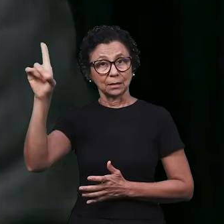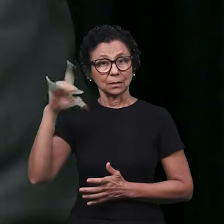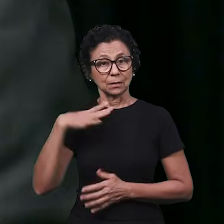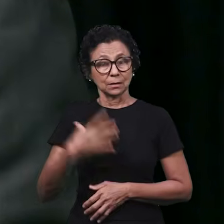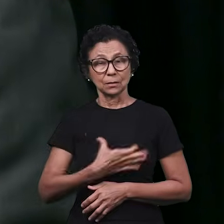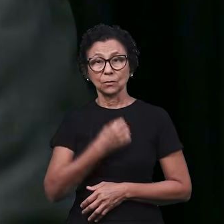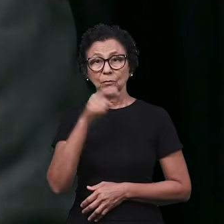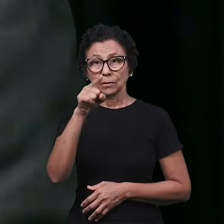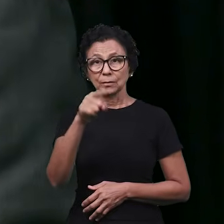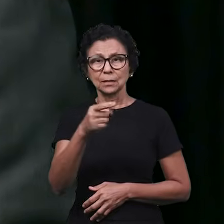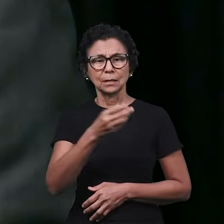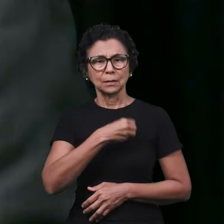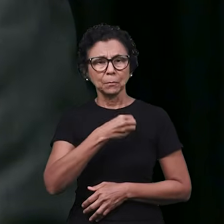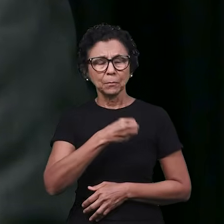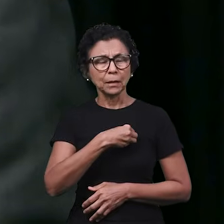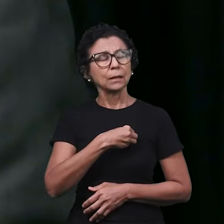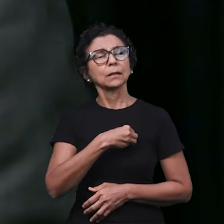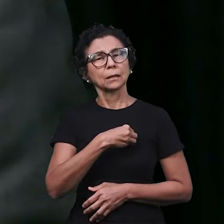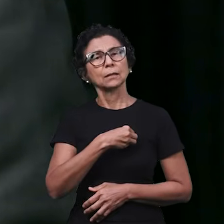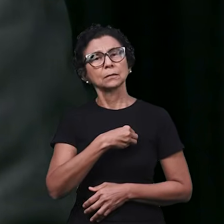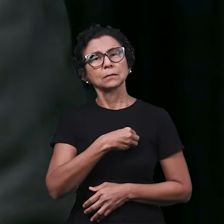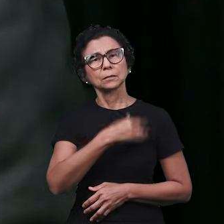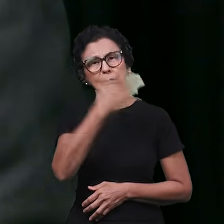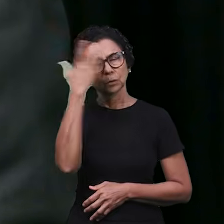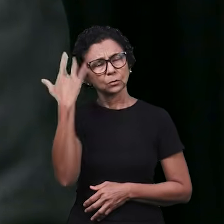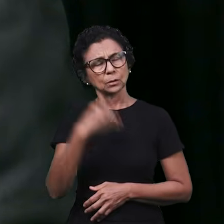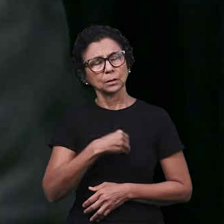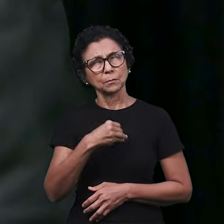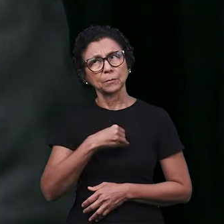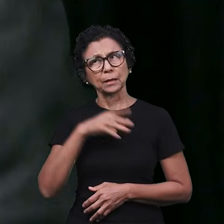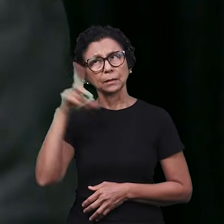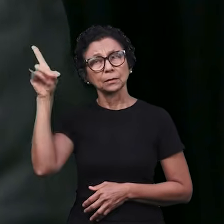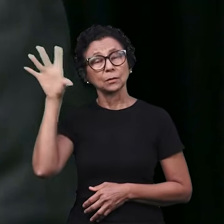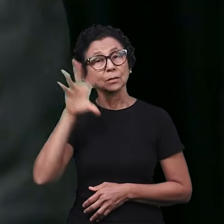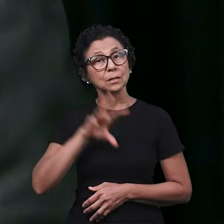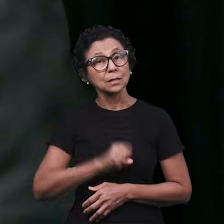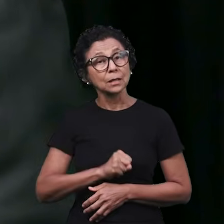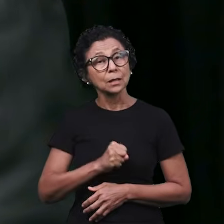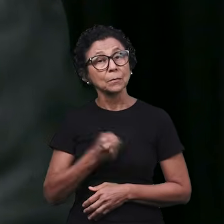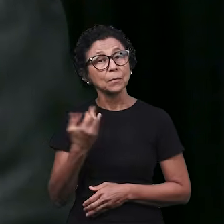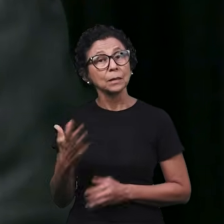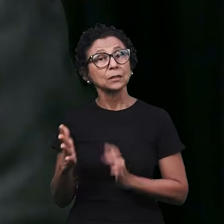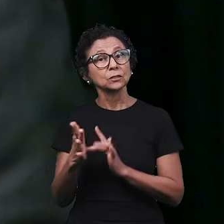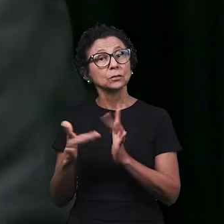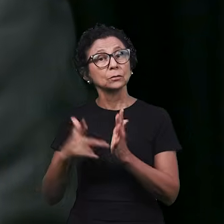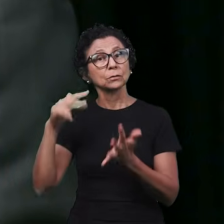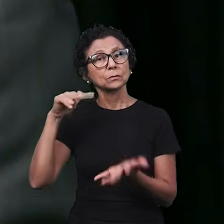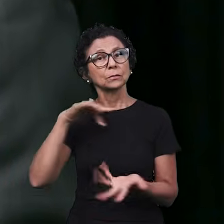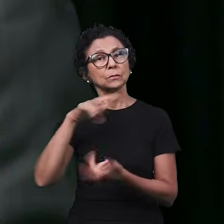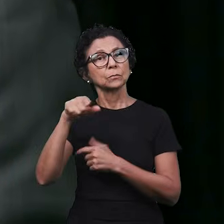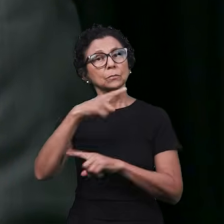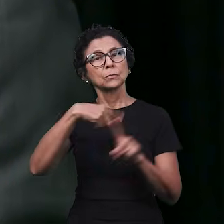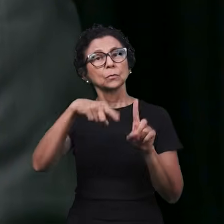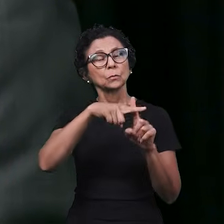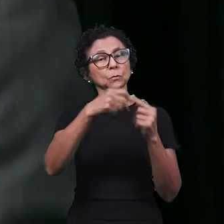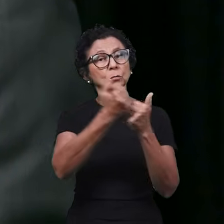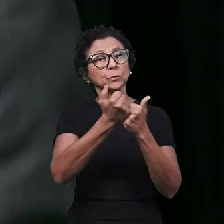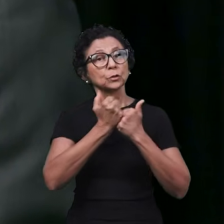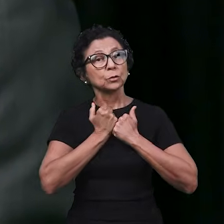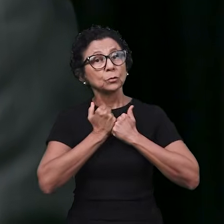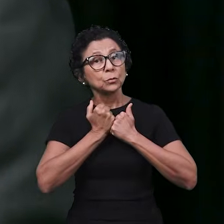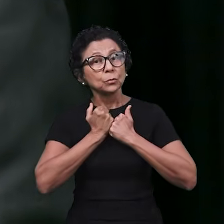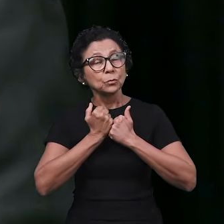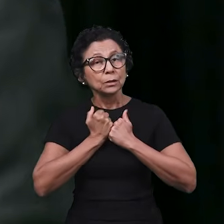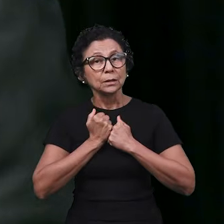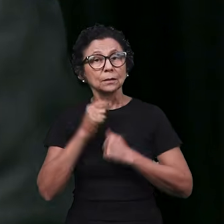Deus ama o pecador. Mas Jesus veio ao mundo para tirar o homem das trevas para a luz.